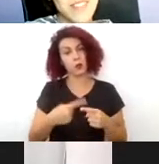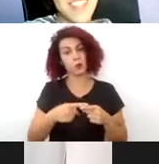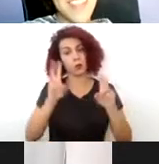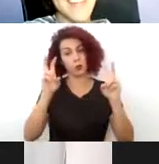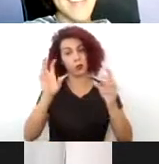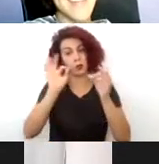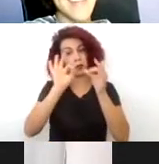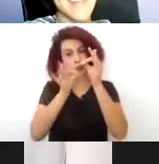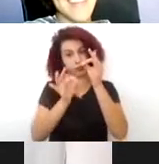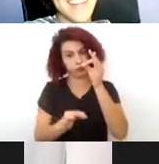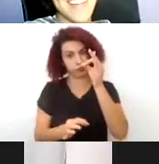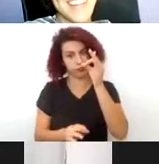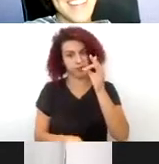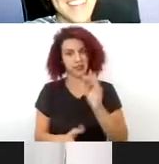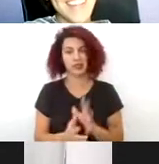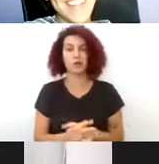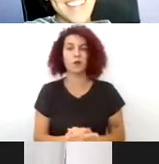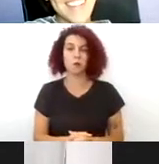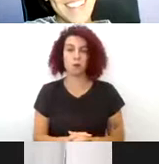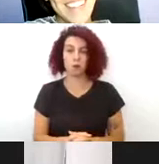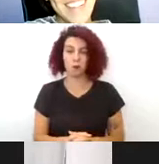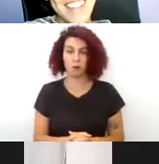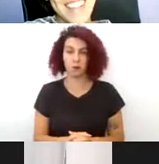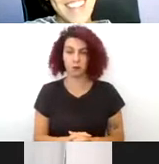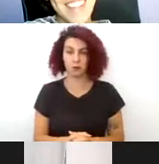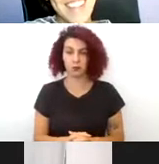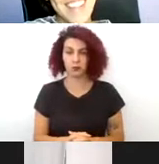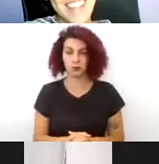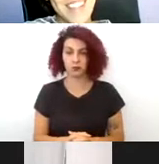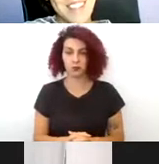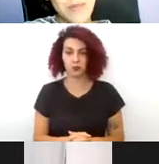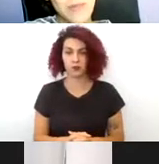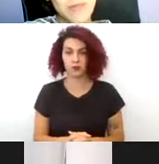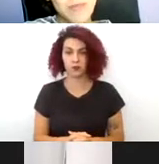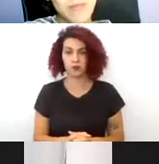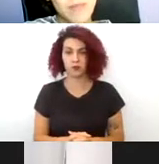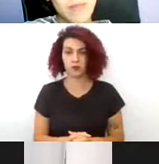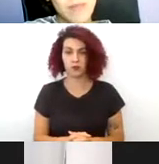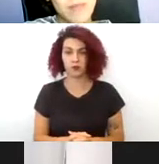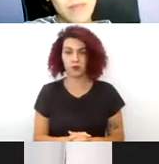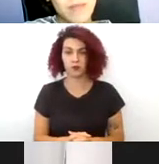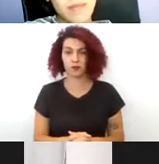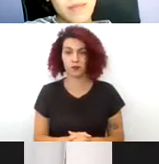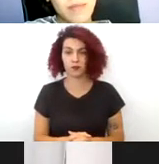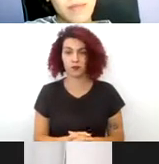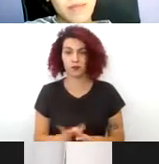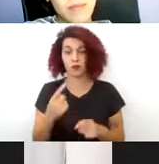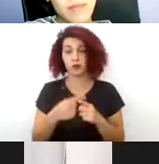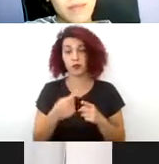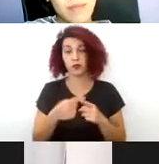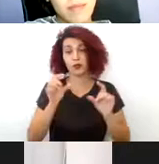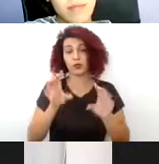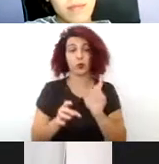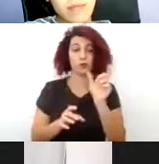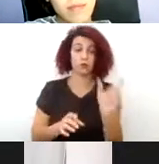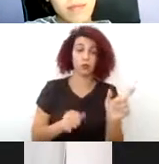terrível é precisar de muito tempo para a gente poder trabalhar aqui porque só um falar de feminino e